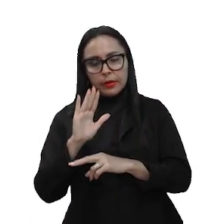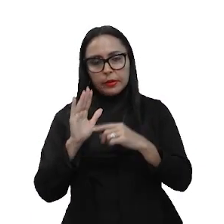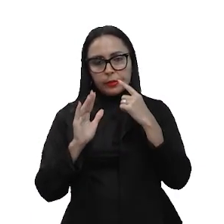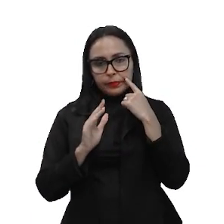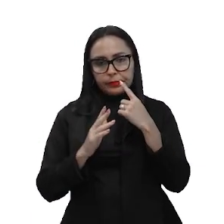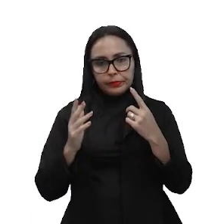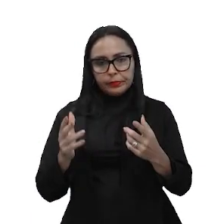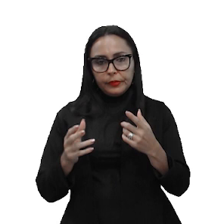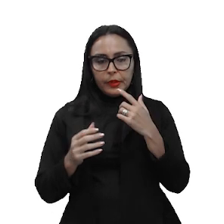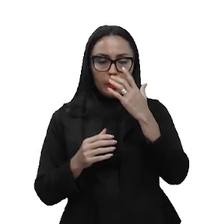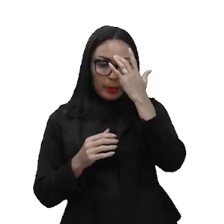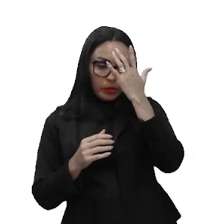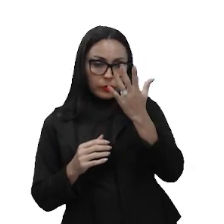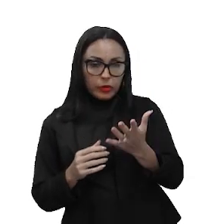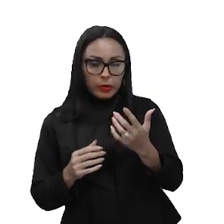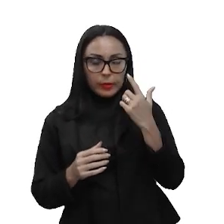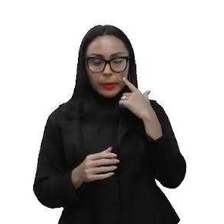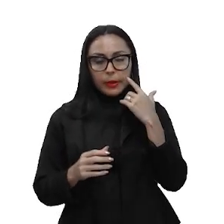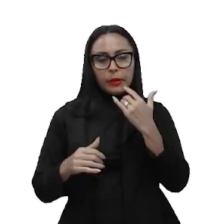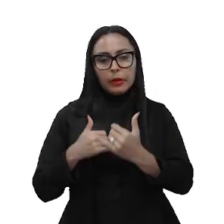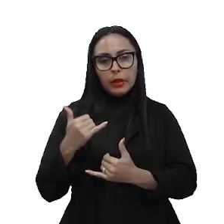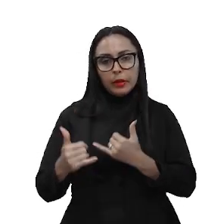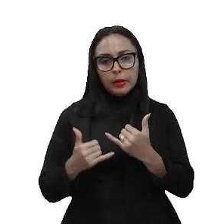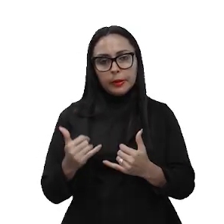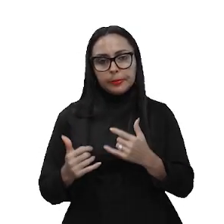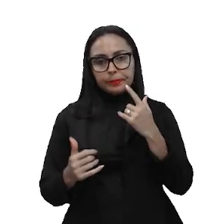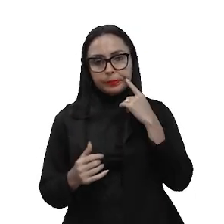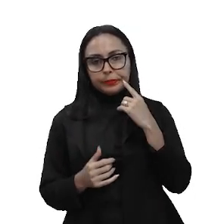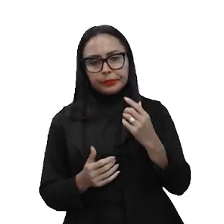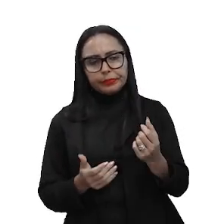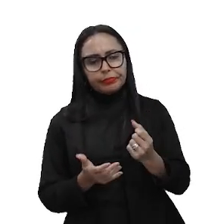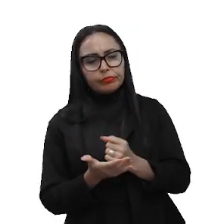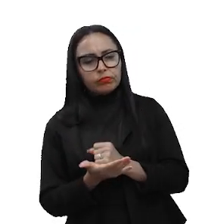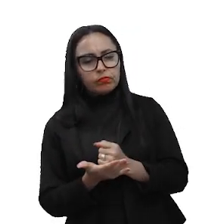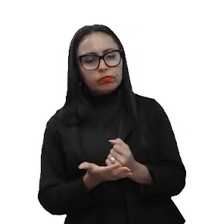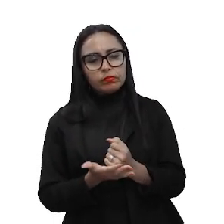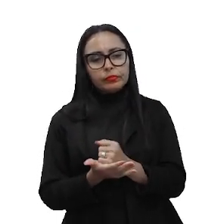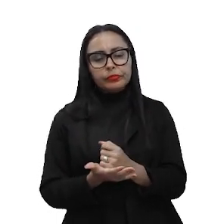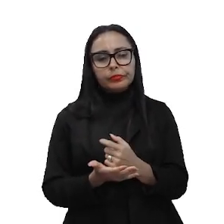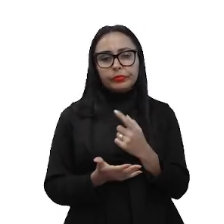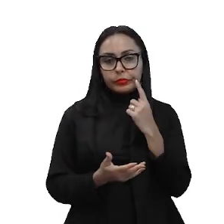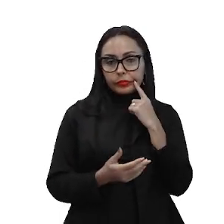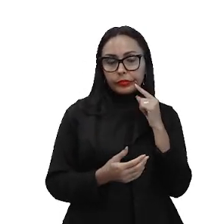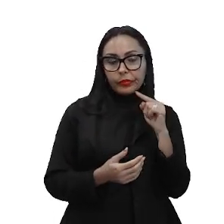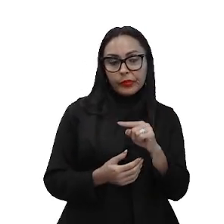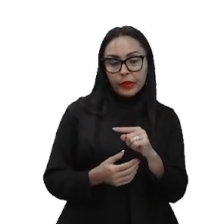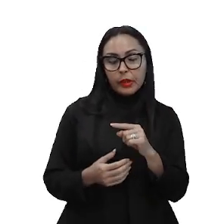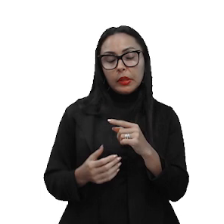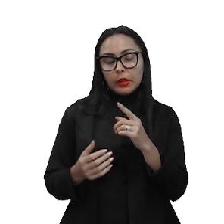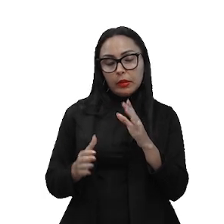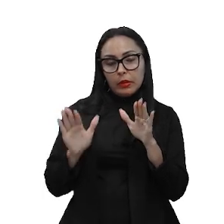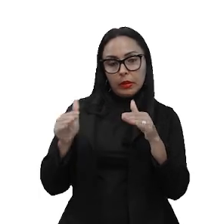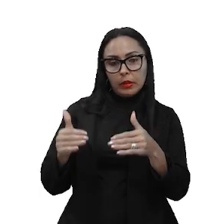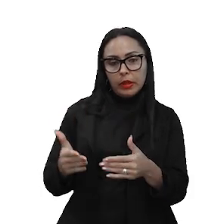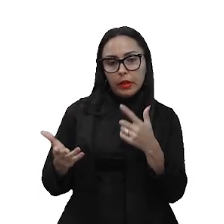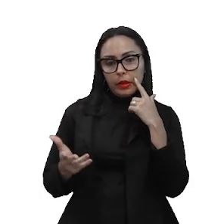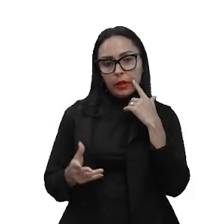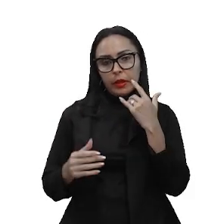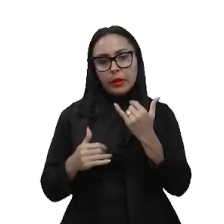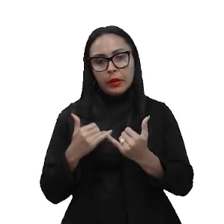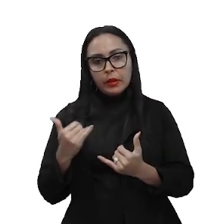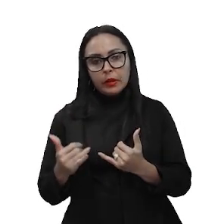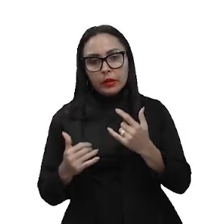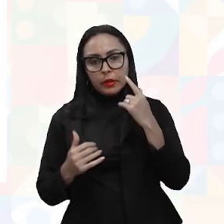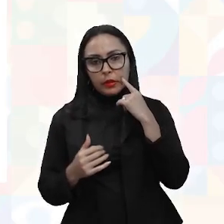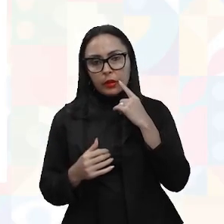uma coisa mais fácil. Se eu estou brincando com o controle aqui, jogando, ele é o brinquedo do momento. E a brincadeira nada mais é do